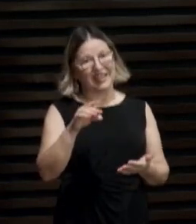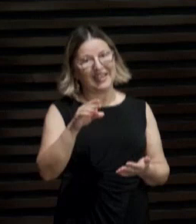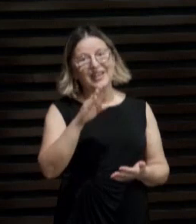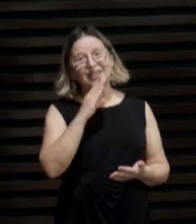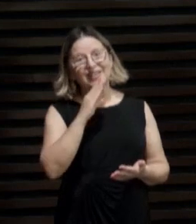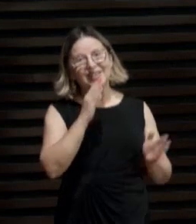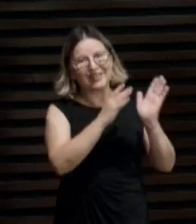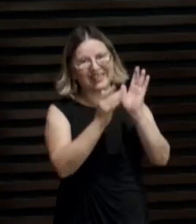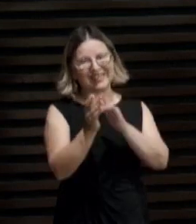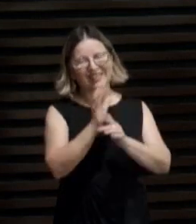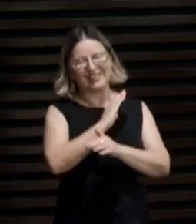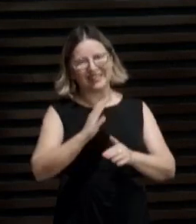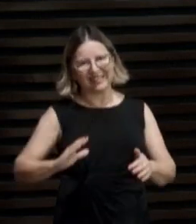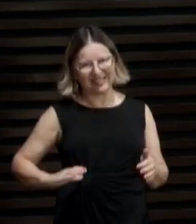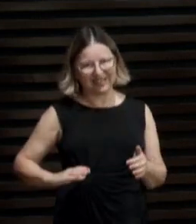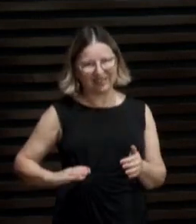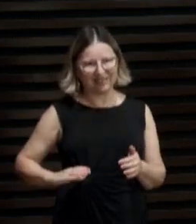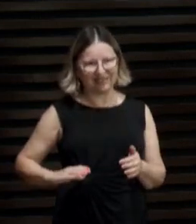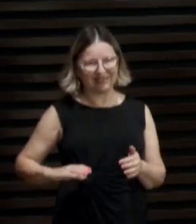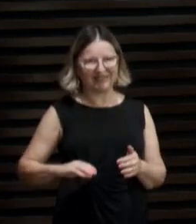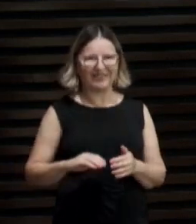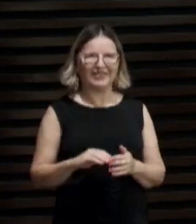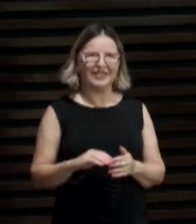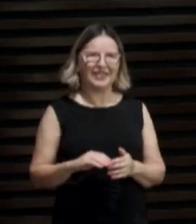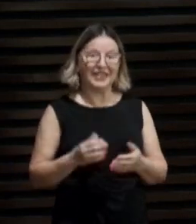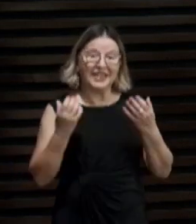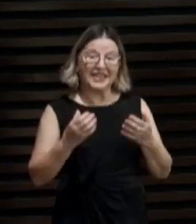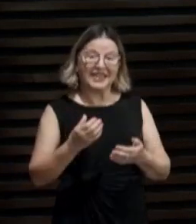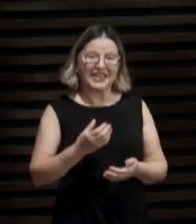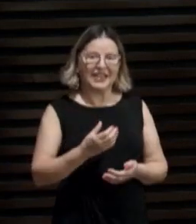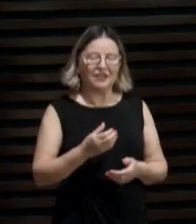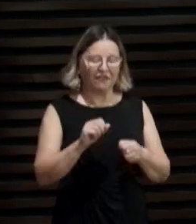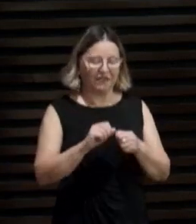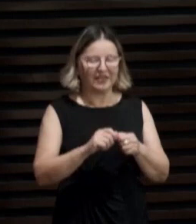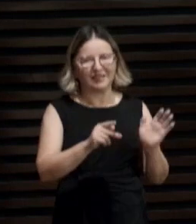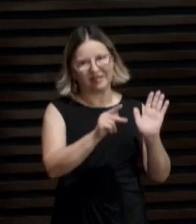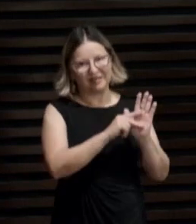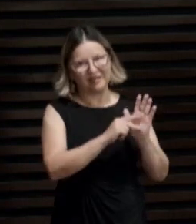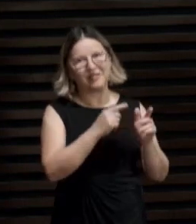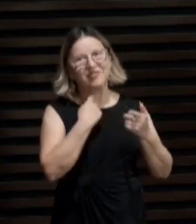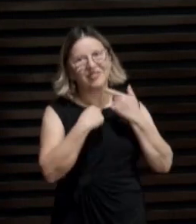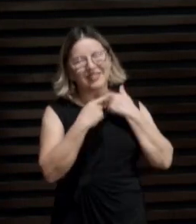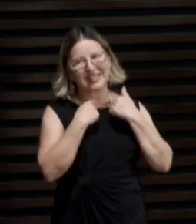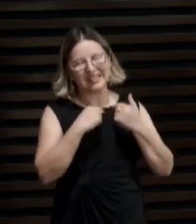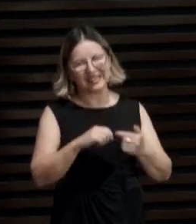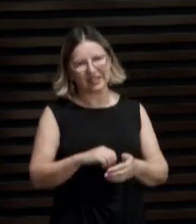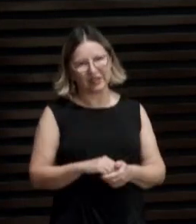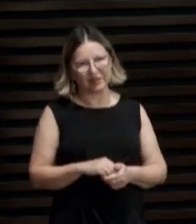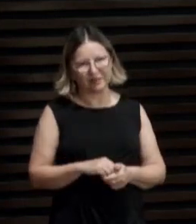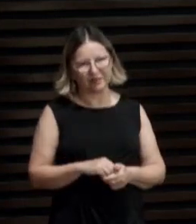Mas elas precisam matar Deus para poder viver a sua própria vontade. E isso se dá, amados, nos